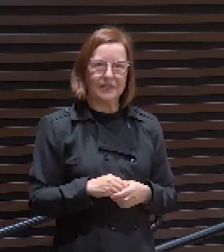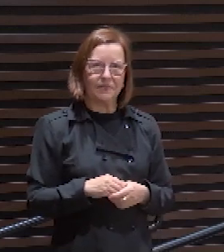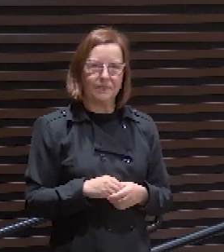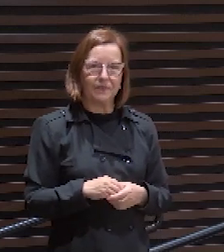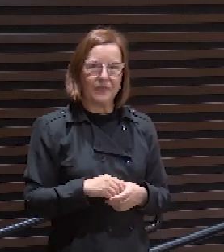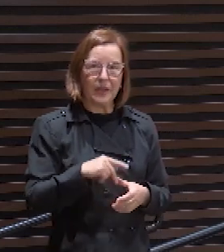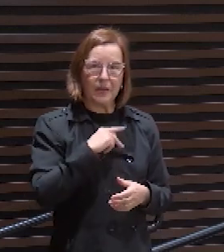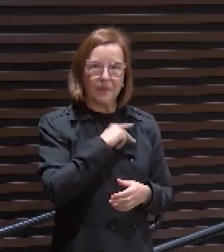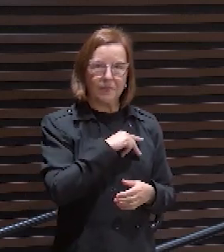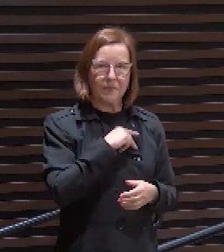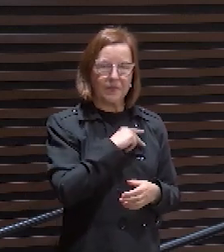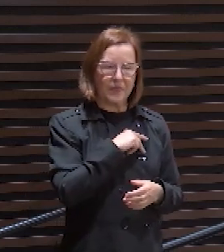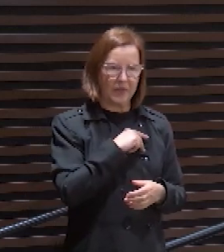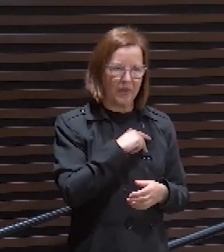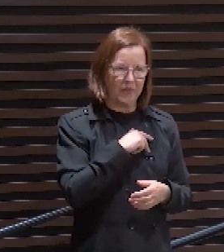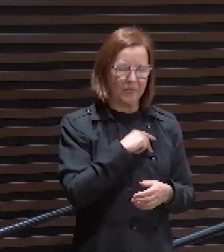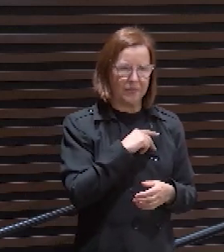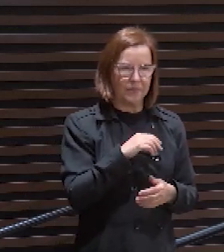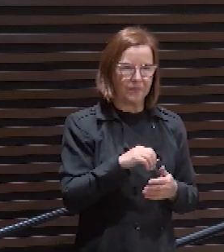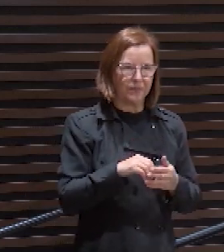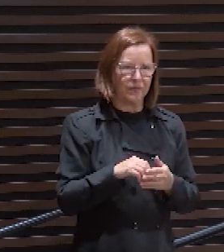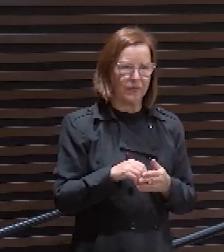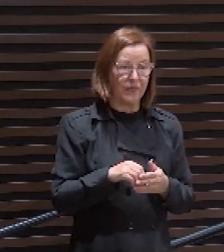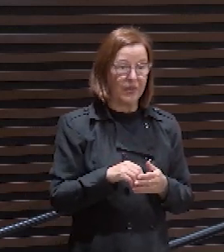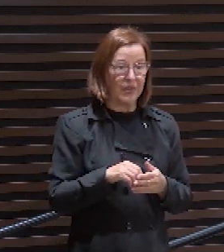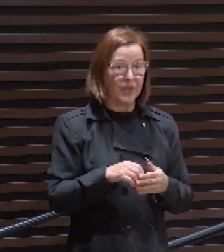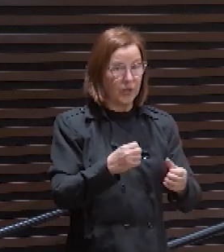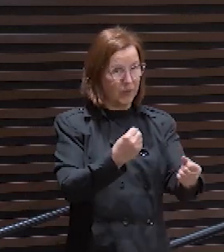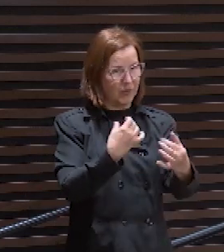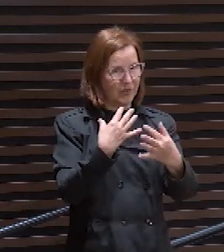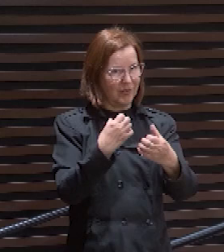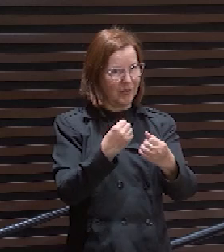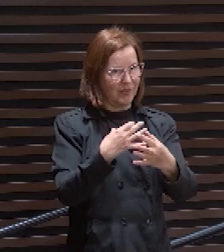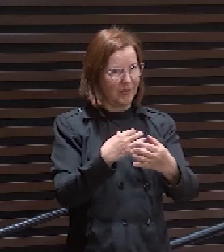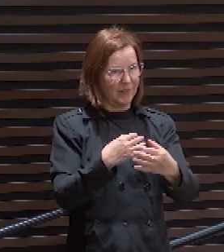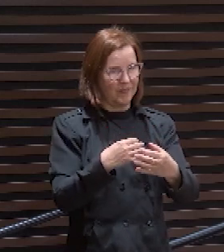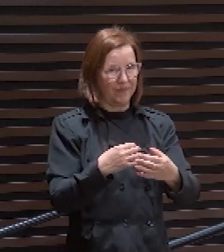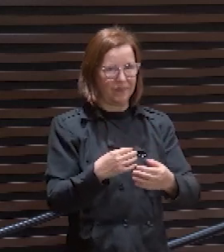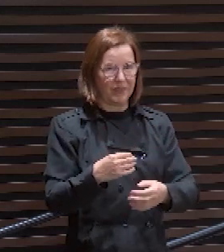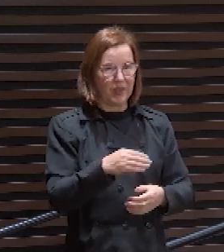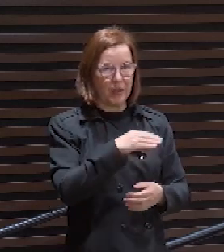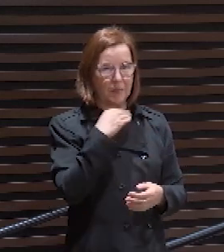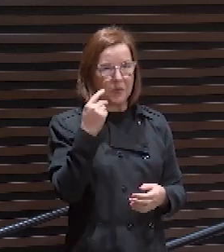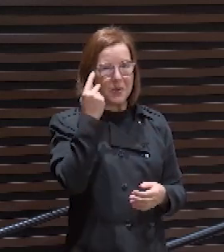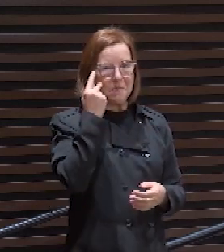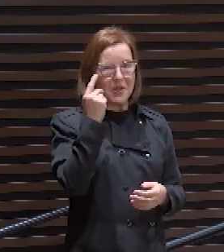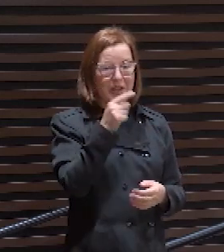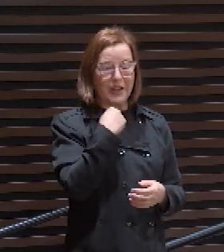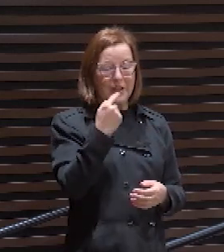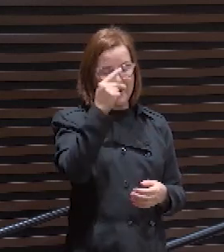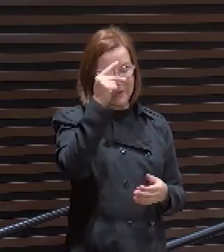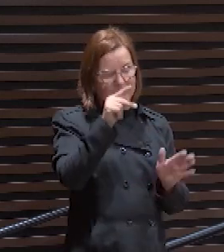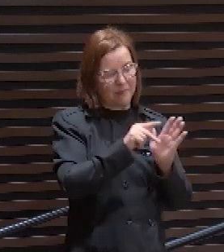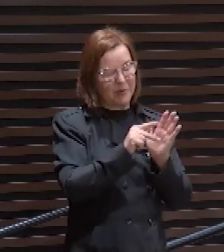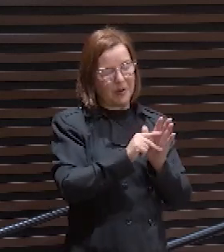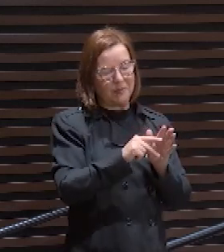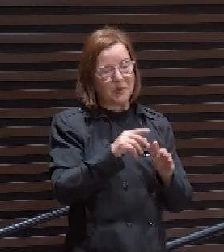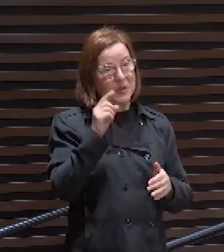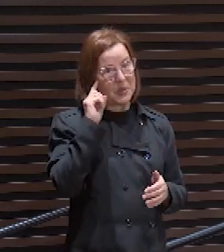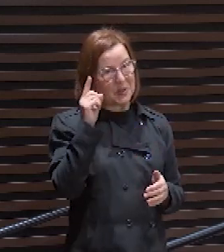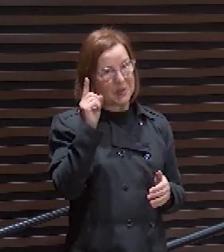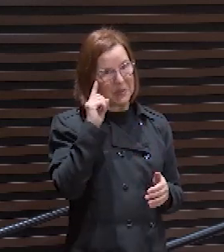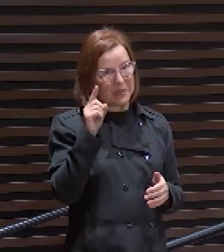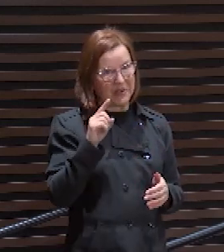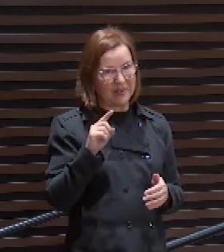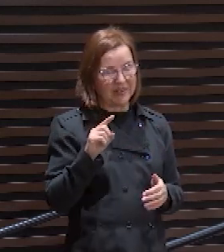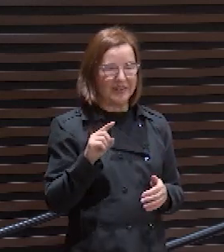Paulo aqui, em consonância com Jesus, nos instrui a morrermos para nós mesmos todos os dias. De forma que a nossa vida,